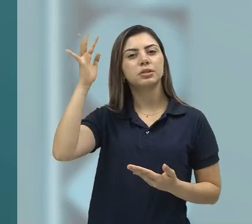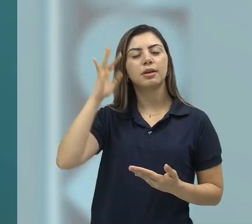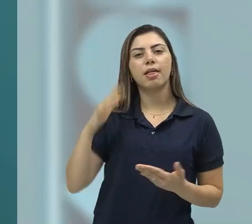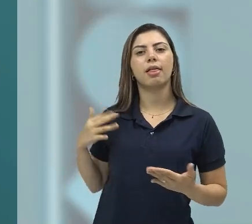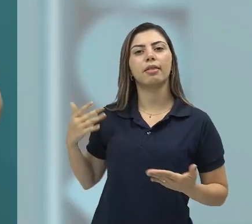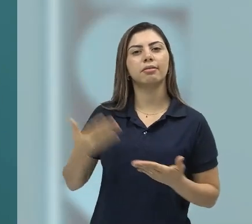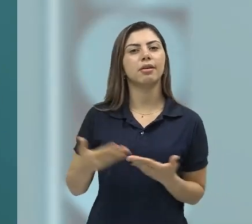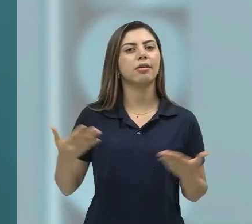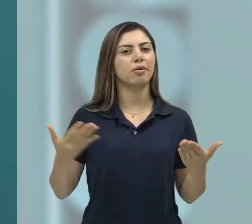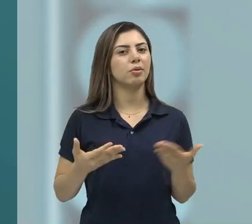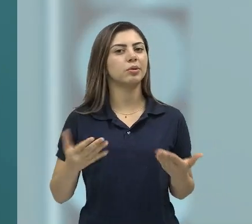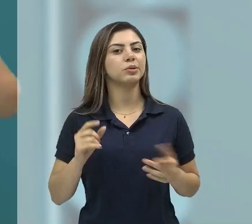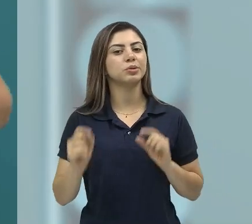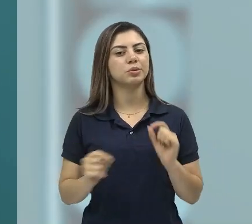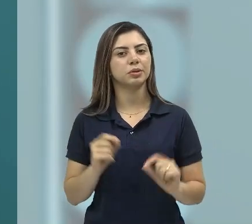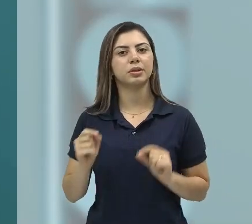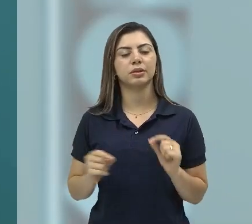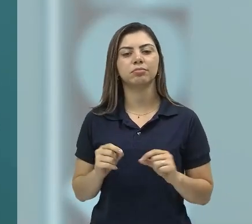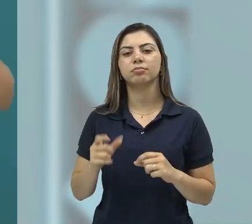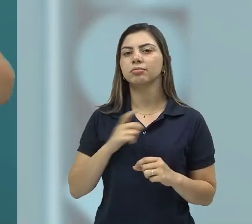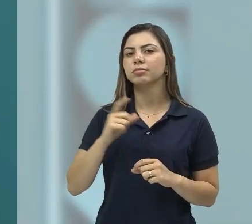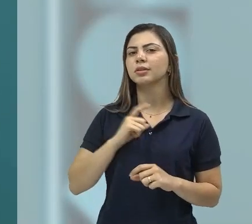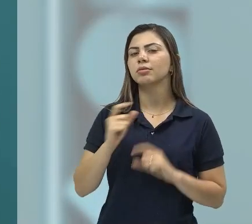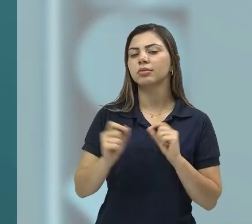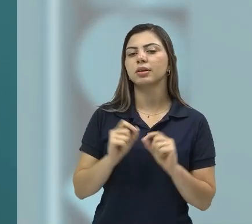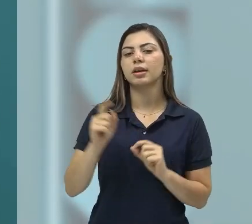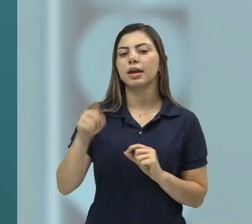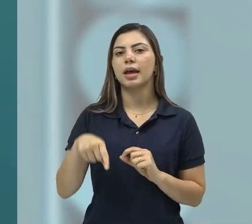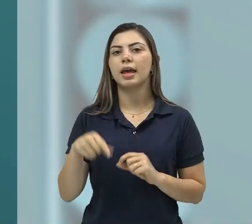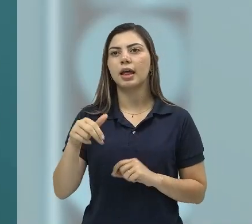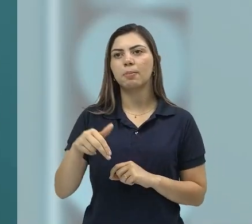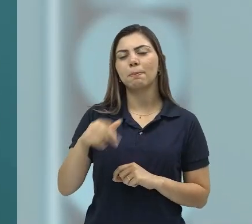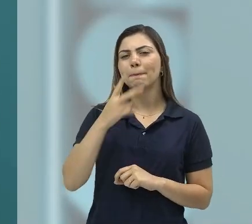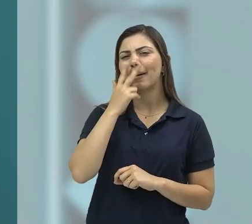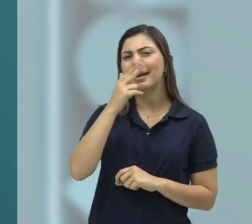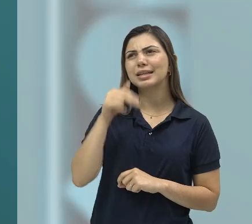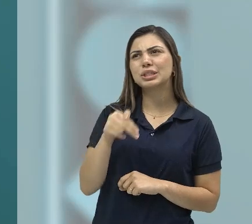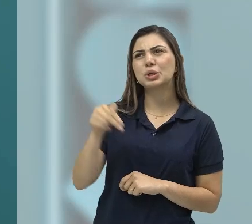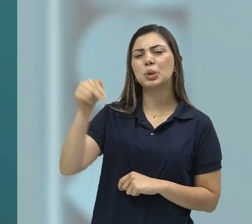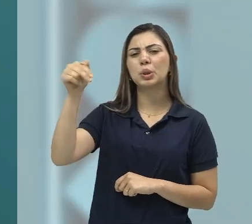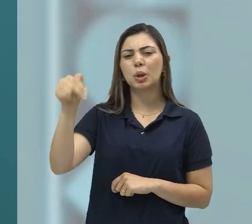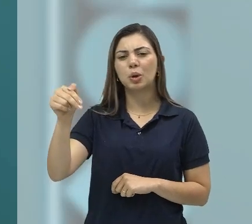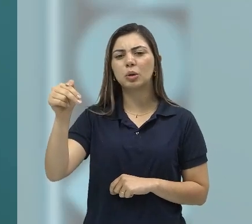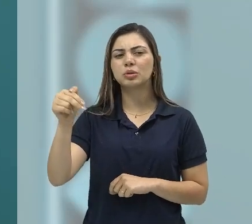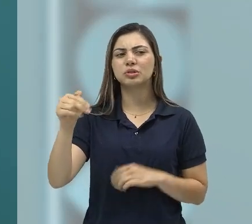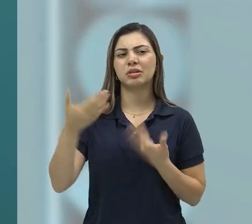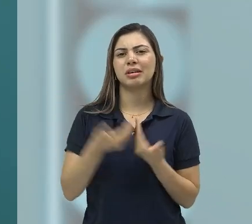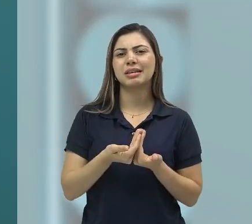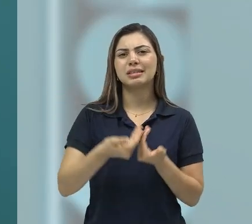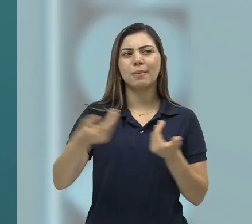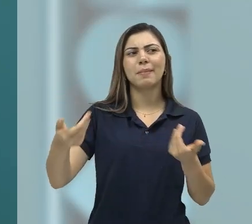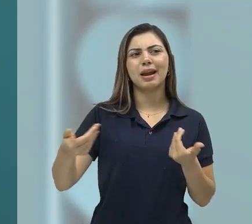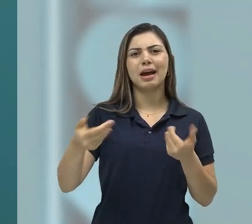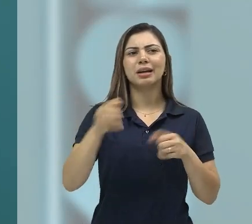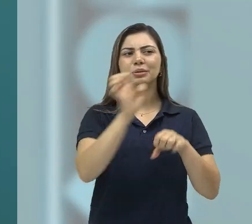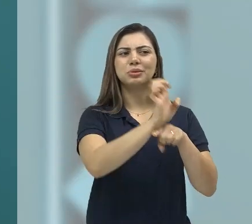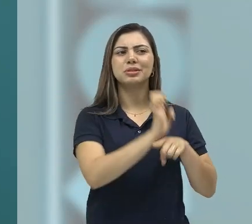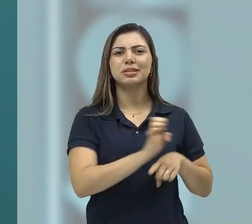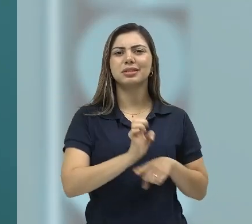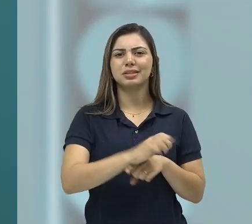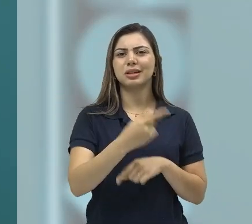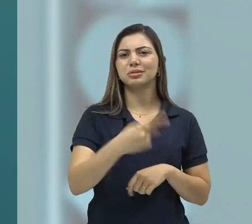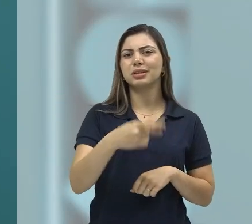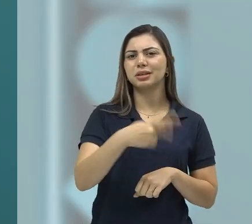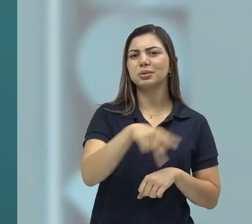consegue ainda, né? Mas até hoje a gente tem essa questão de que o norte precisa ser excluído em relação às outras regiões